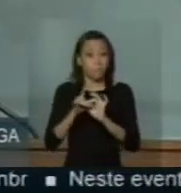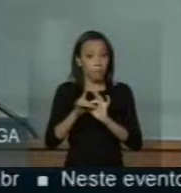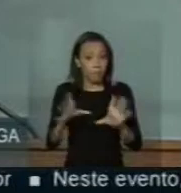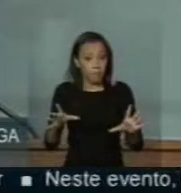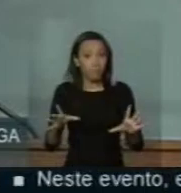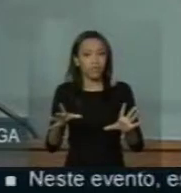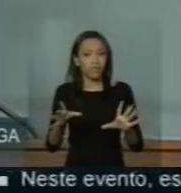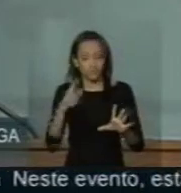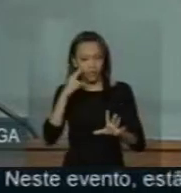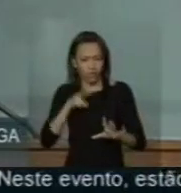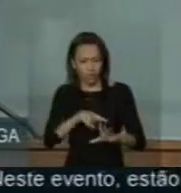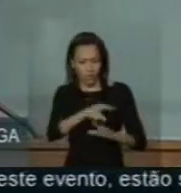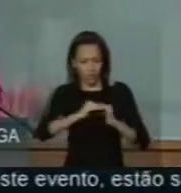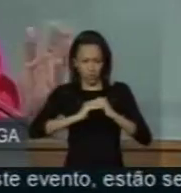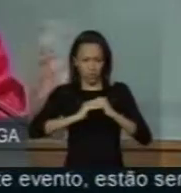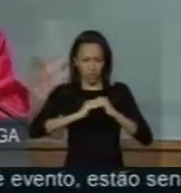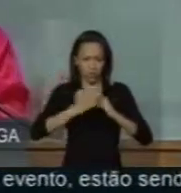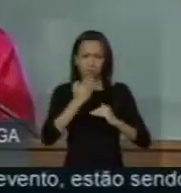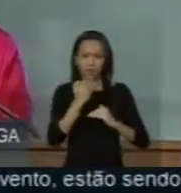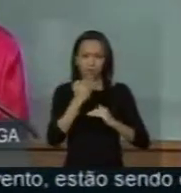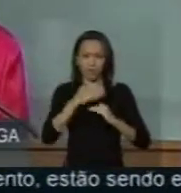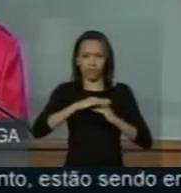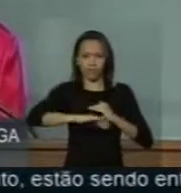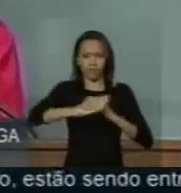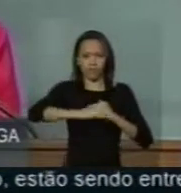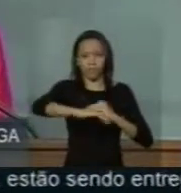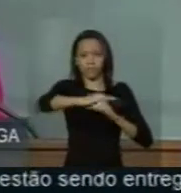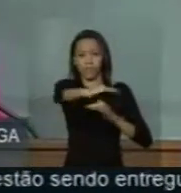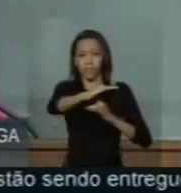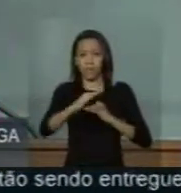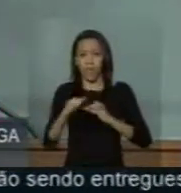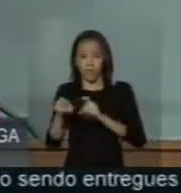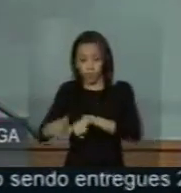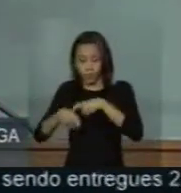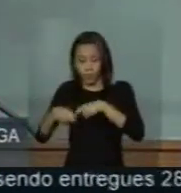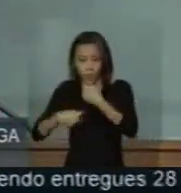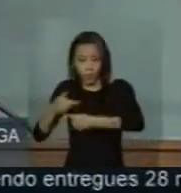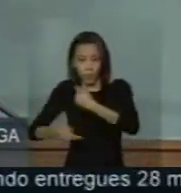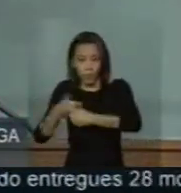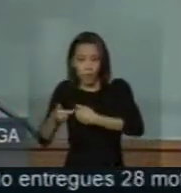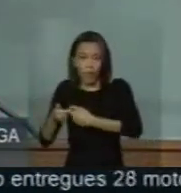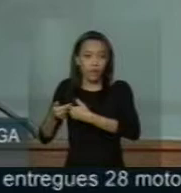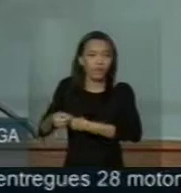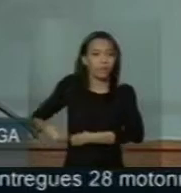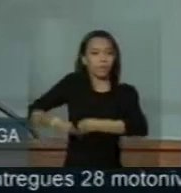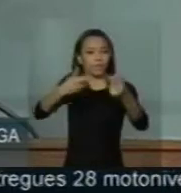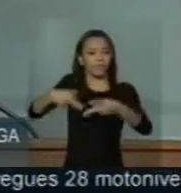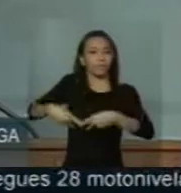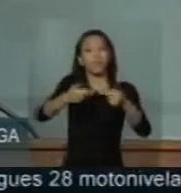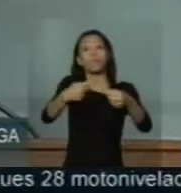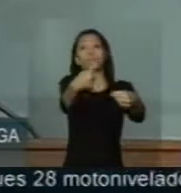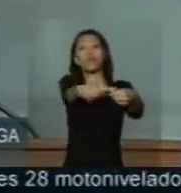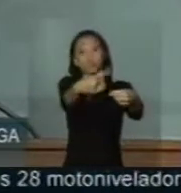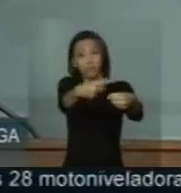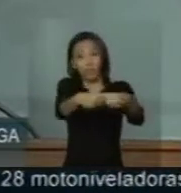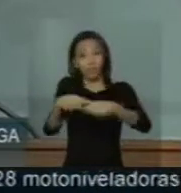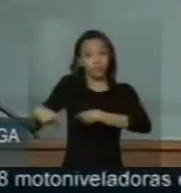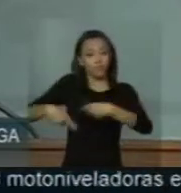passar por uma estrada vicinal, abrir uma vala, criar condições para